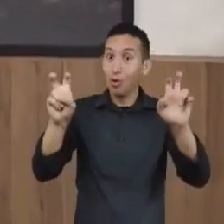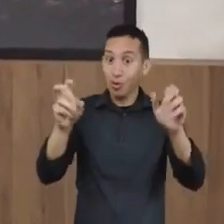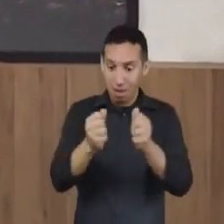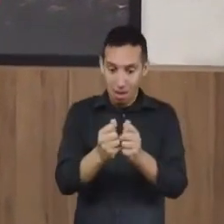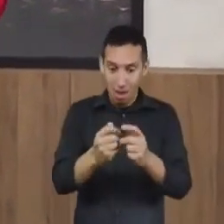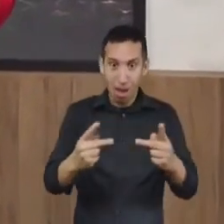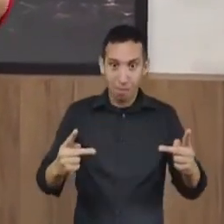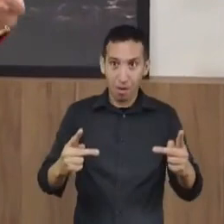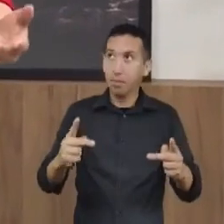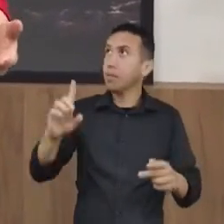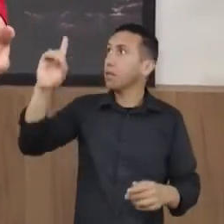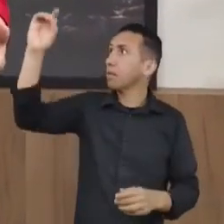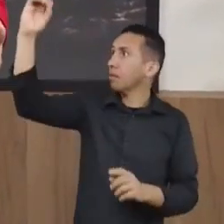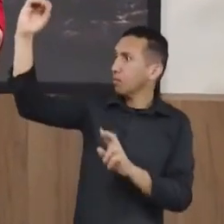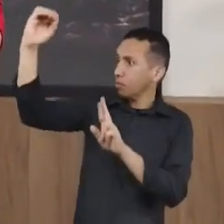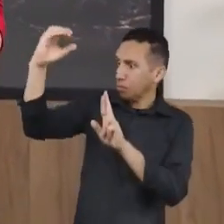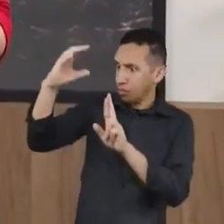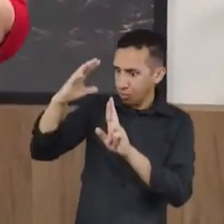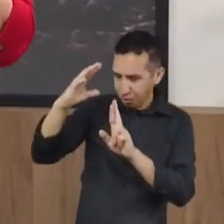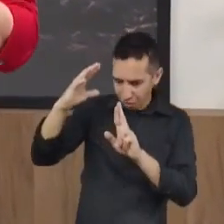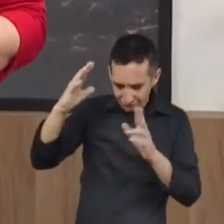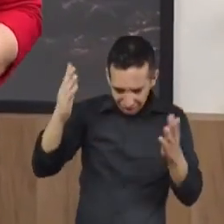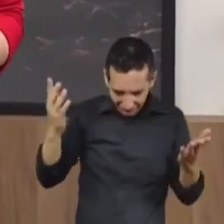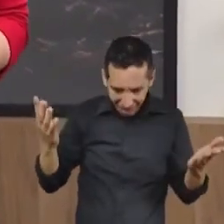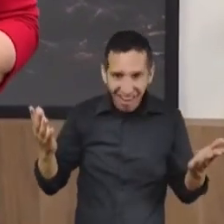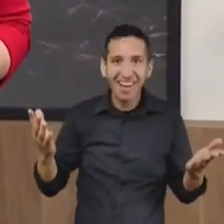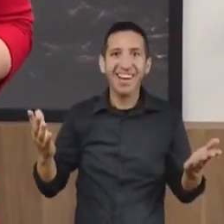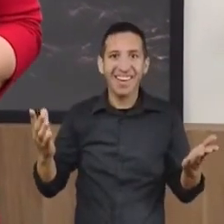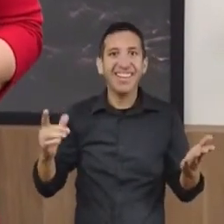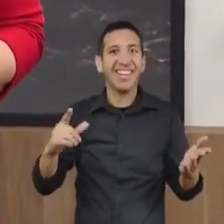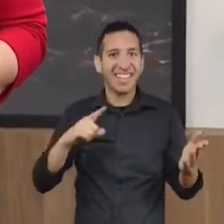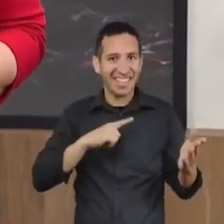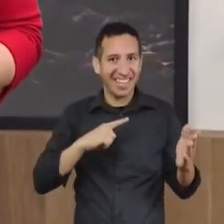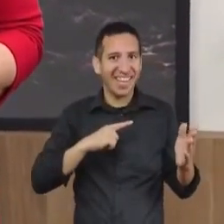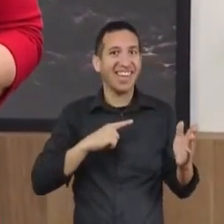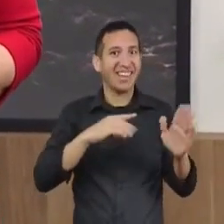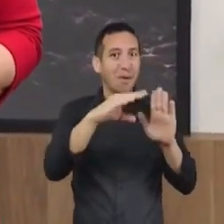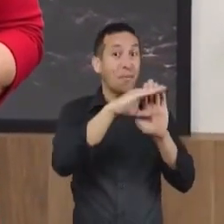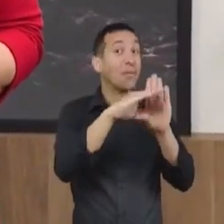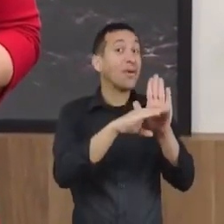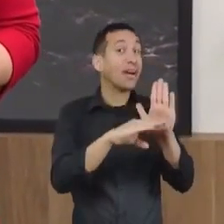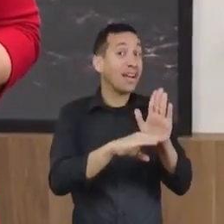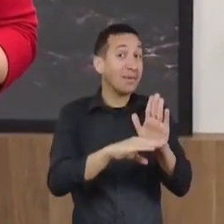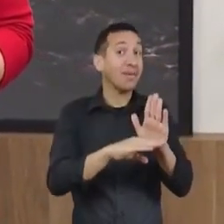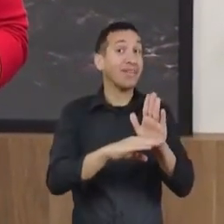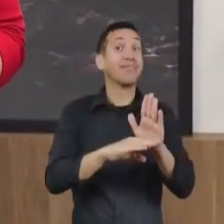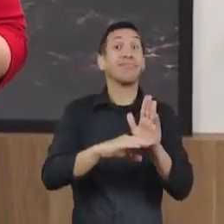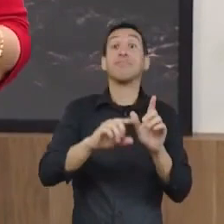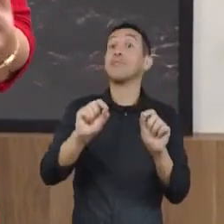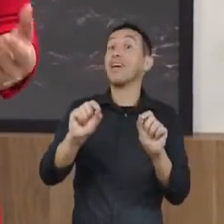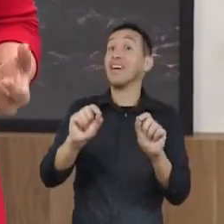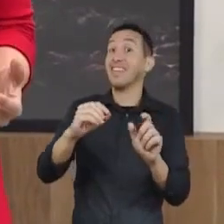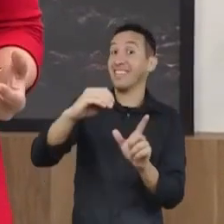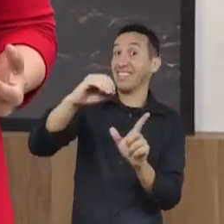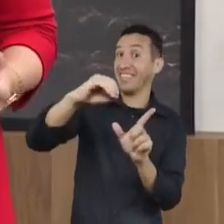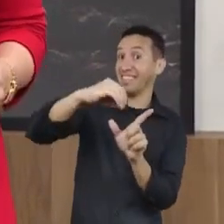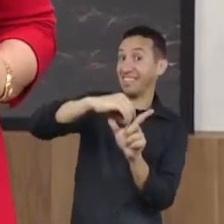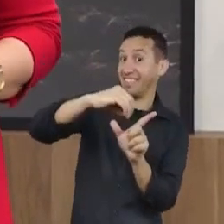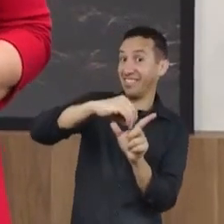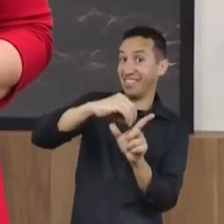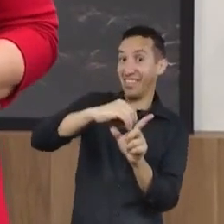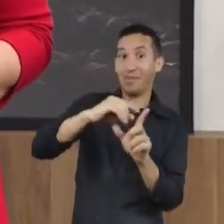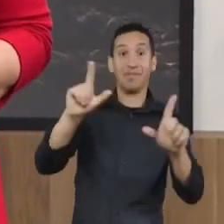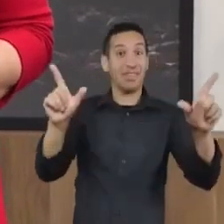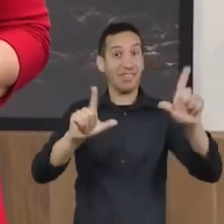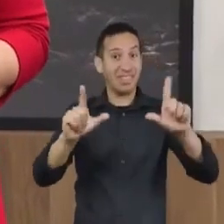de esperança Estamos pela rádio e TV Novo Tempo E também pelas plataformas digitais nessa Série Especial de 21